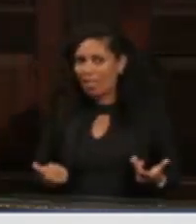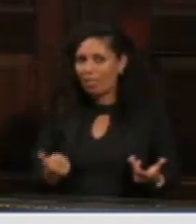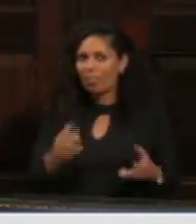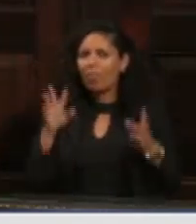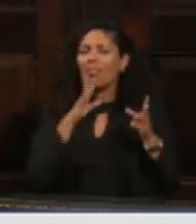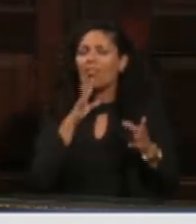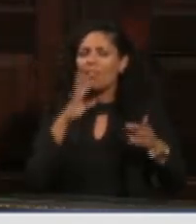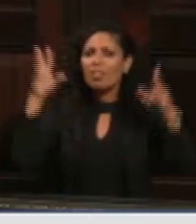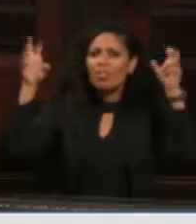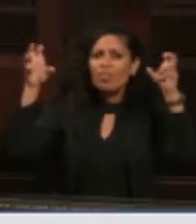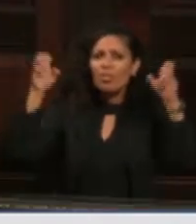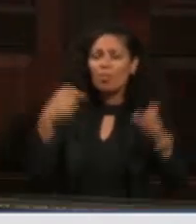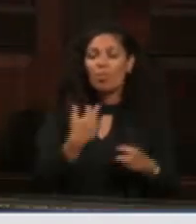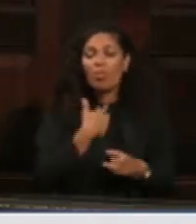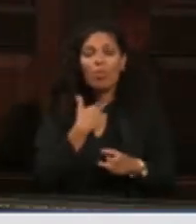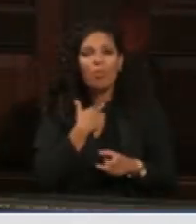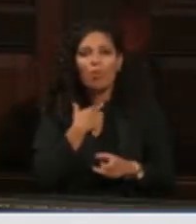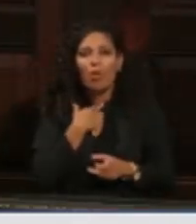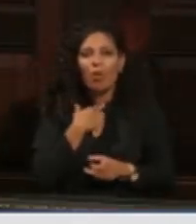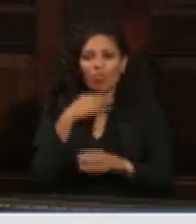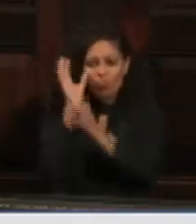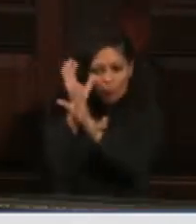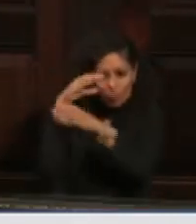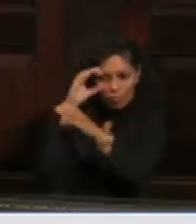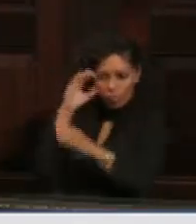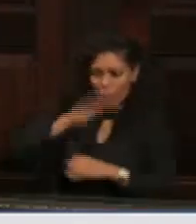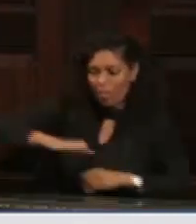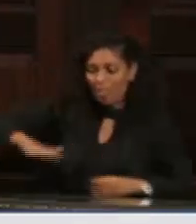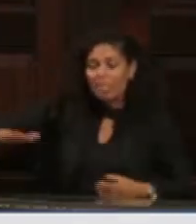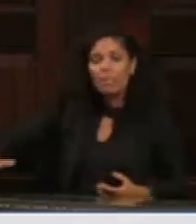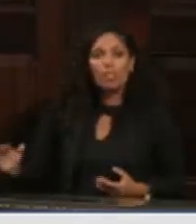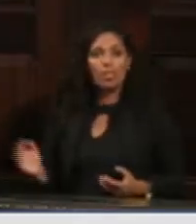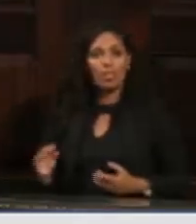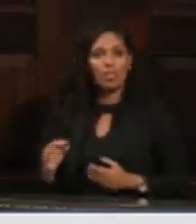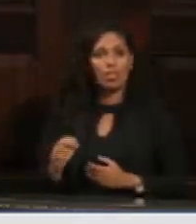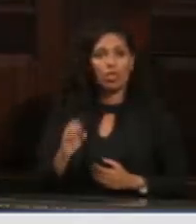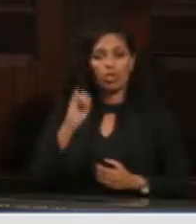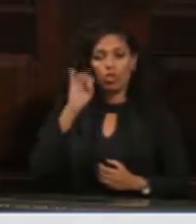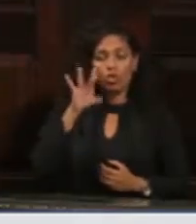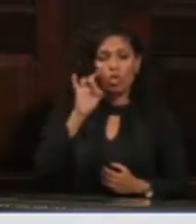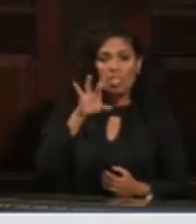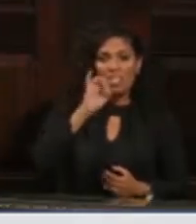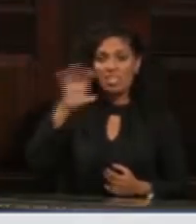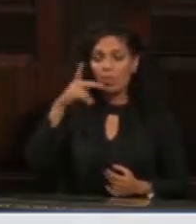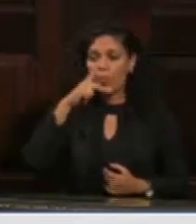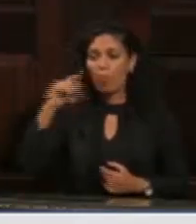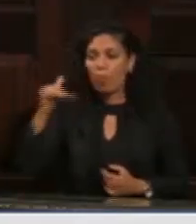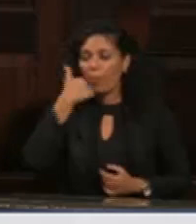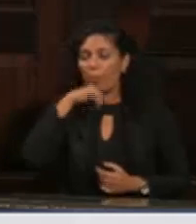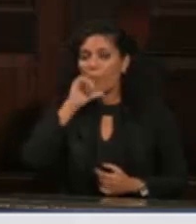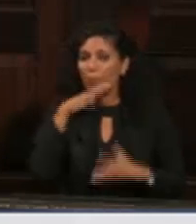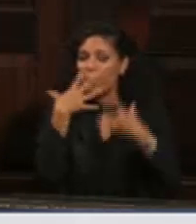crianças, isso é vedado em lei, a não ser que haja autorização expressa de